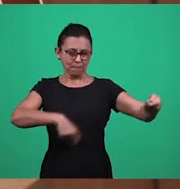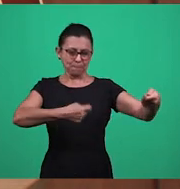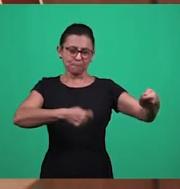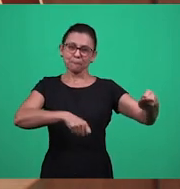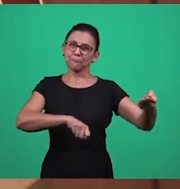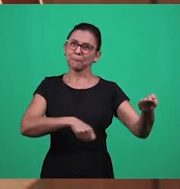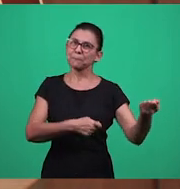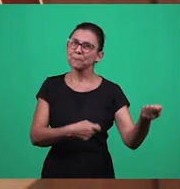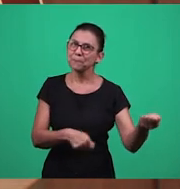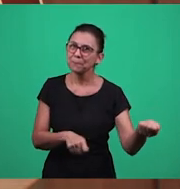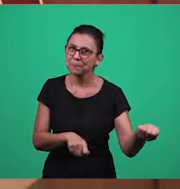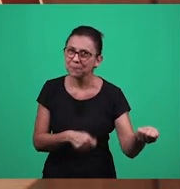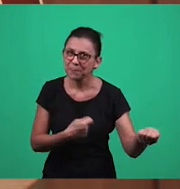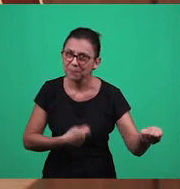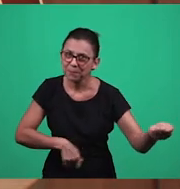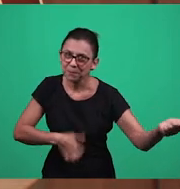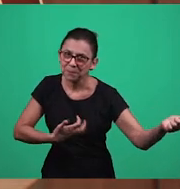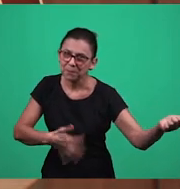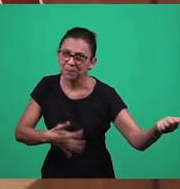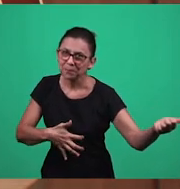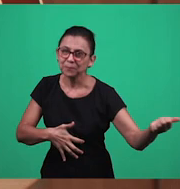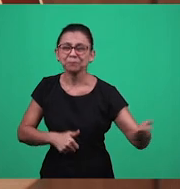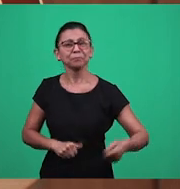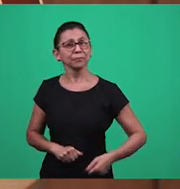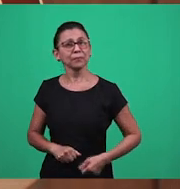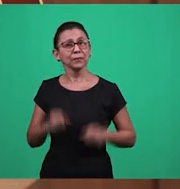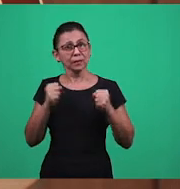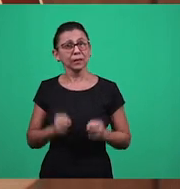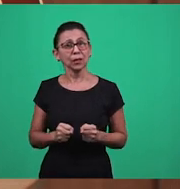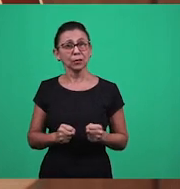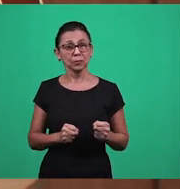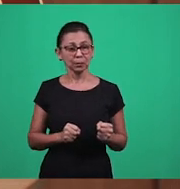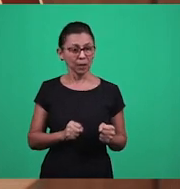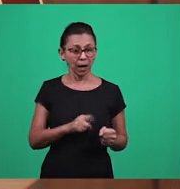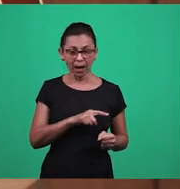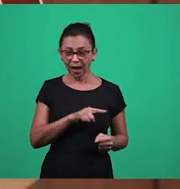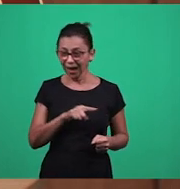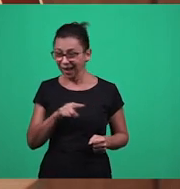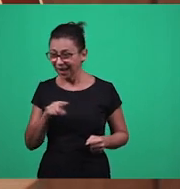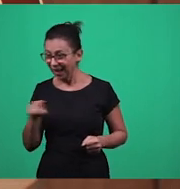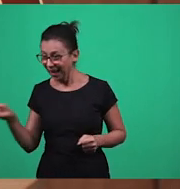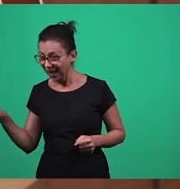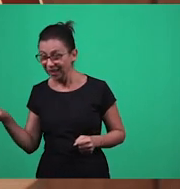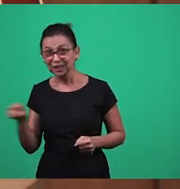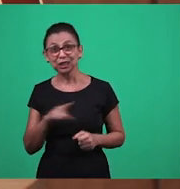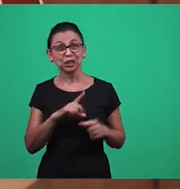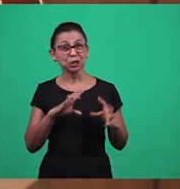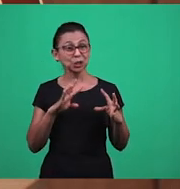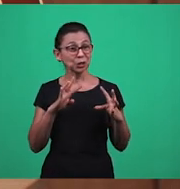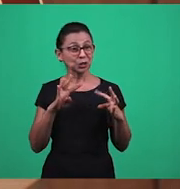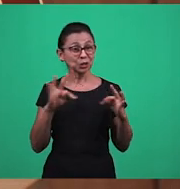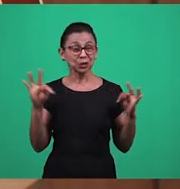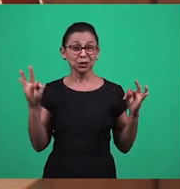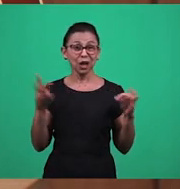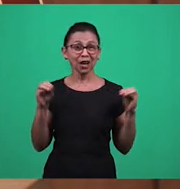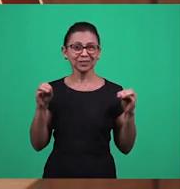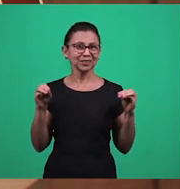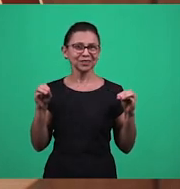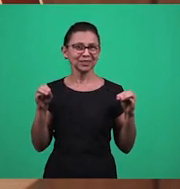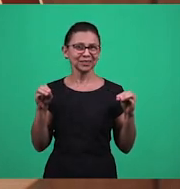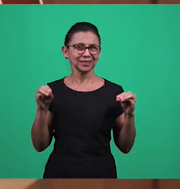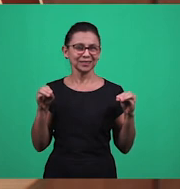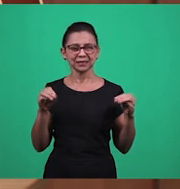o violão. Então, nós podemos tocar com todos esses instrumentos. E